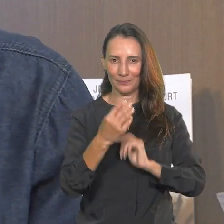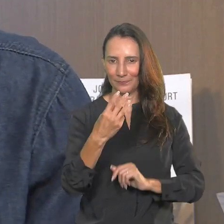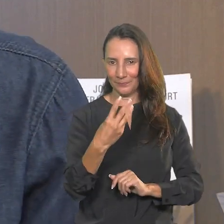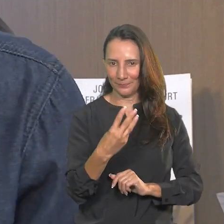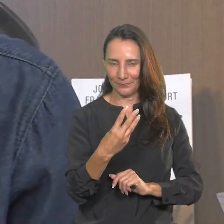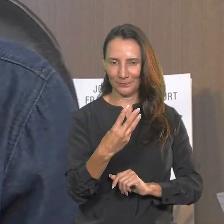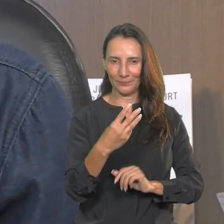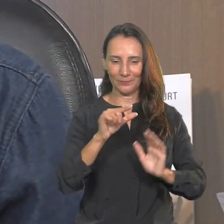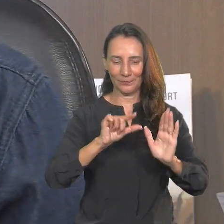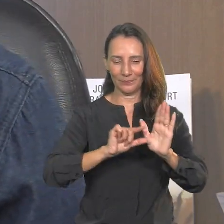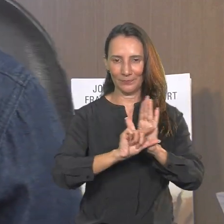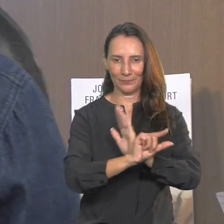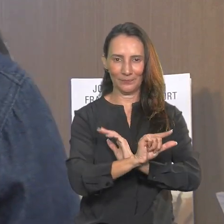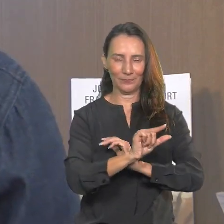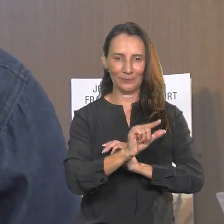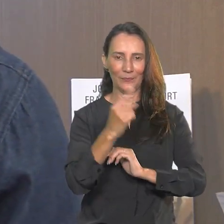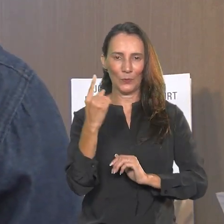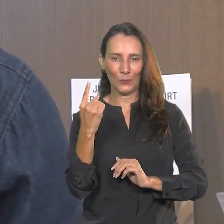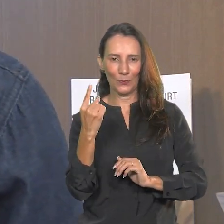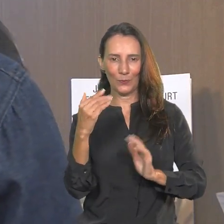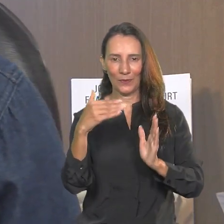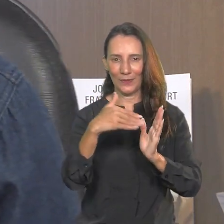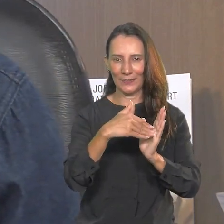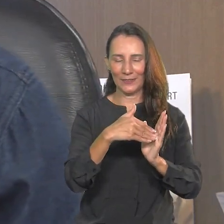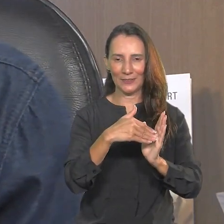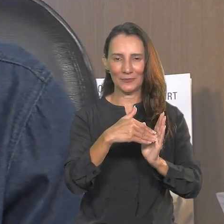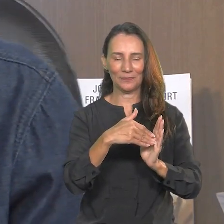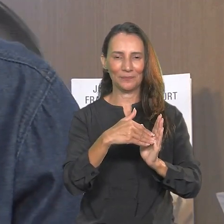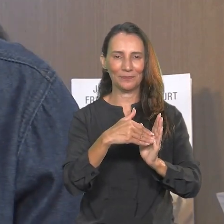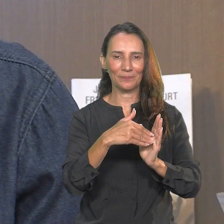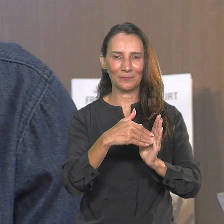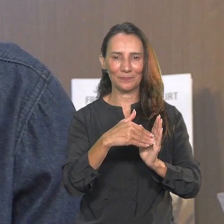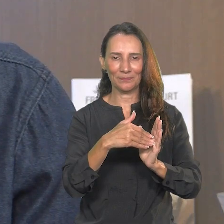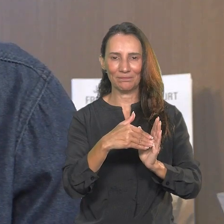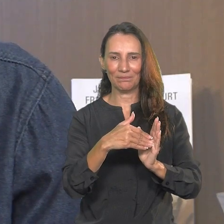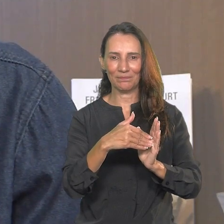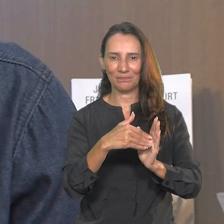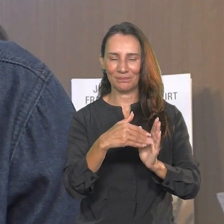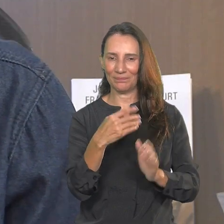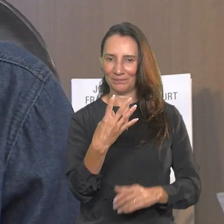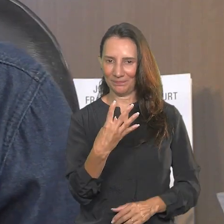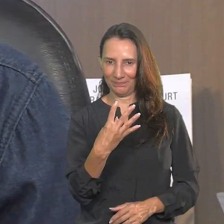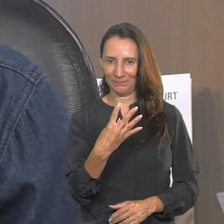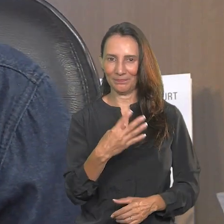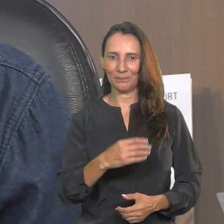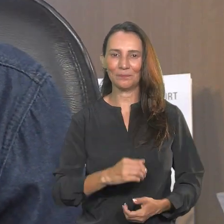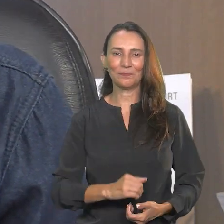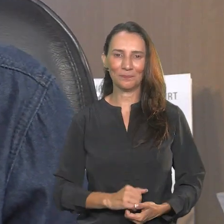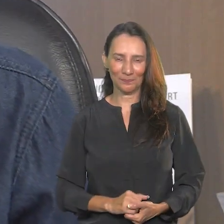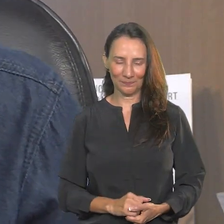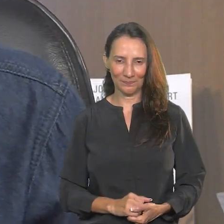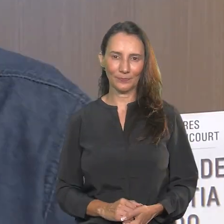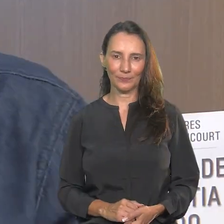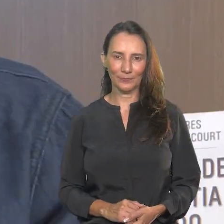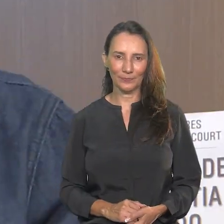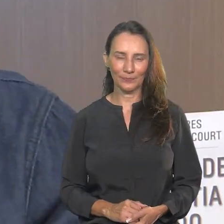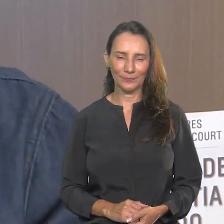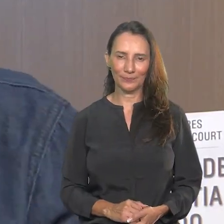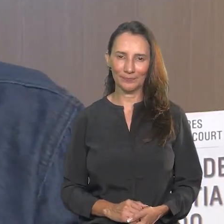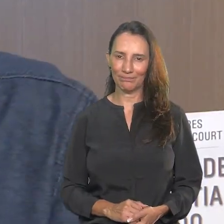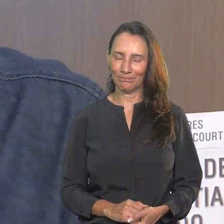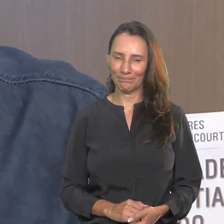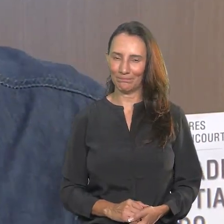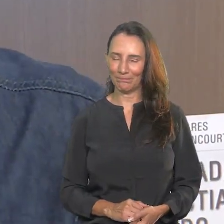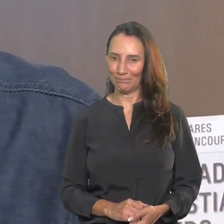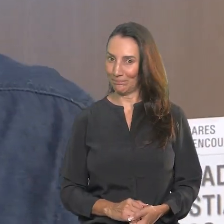3, versículos 1 até o versículo de número 4, tá? Vamos